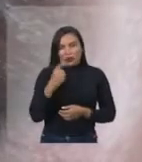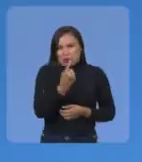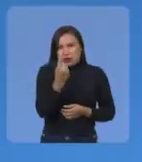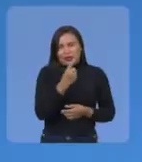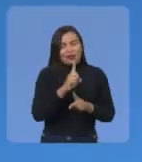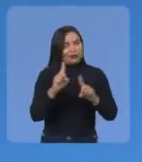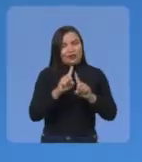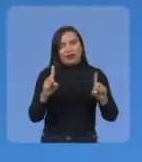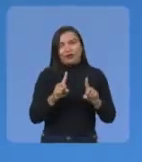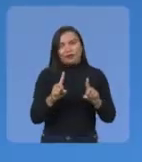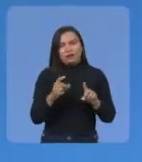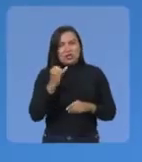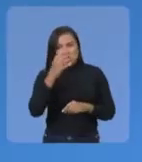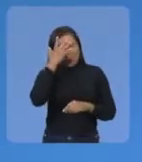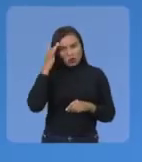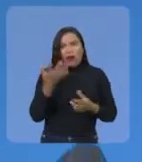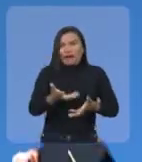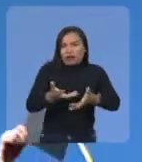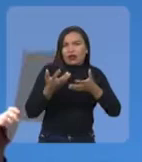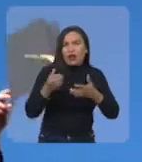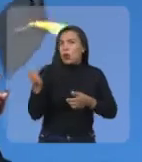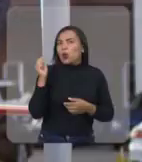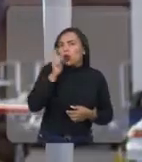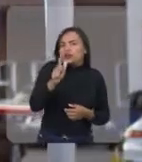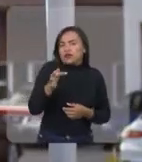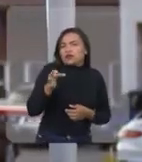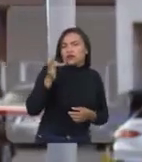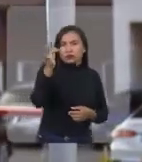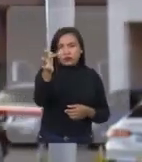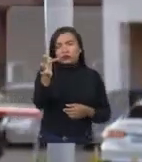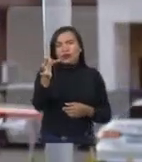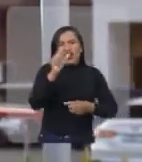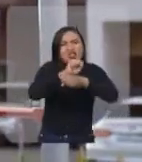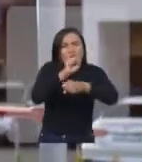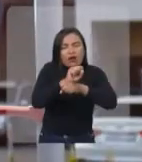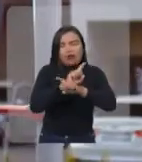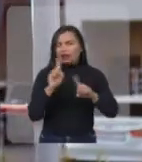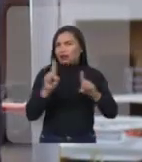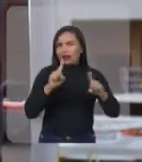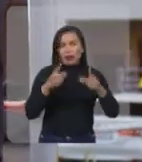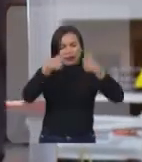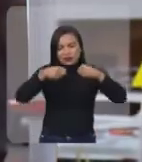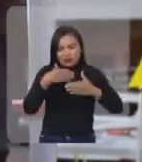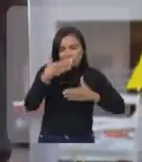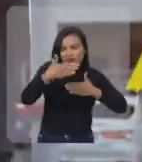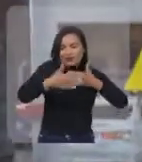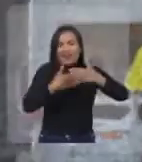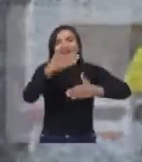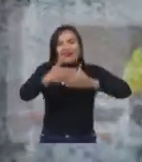Quem quer chegar ao topo não pode apenas ficar esperando. É preciso subir degrau por